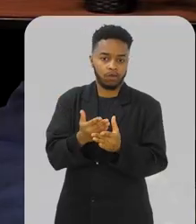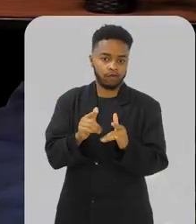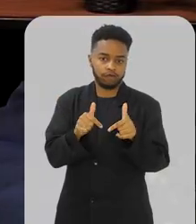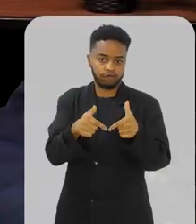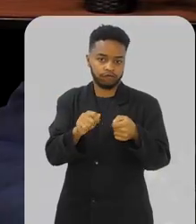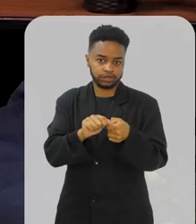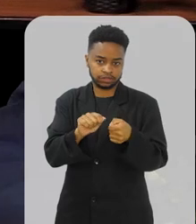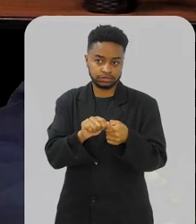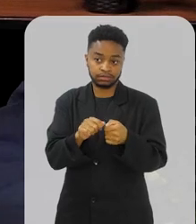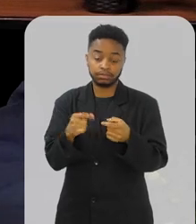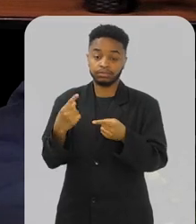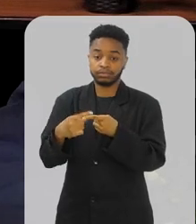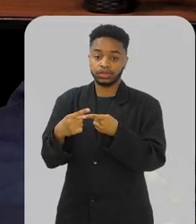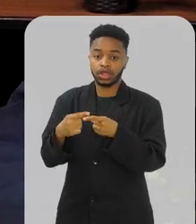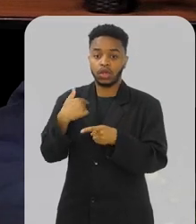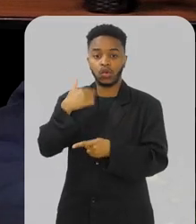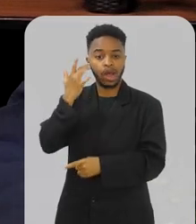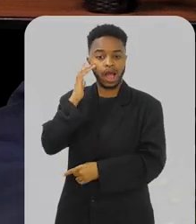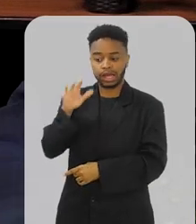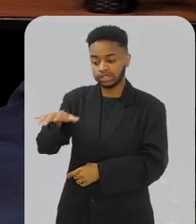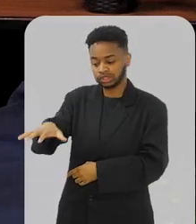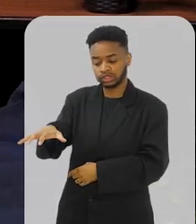no GECRIM